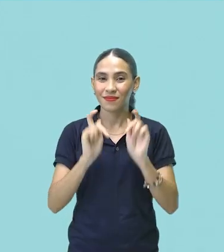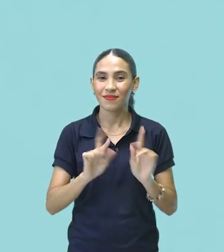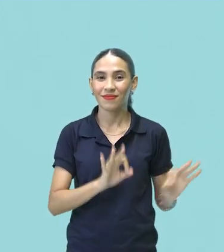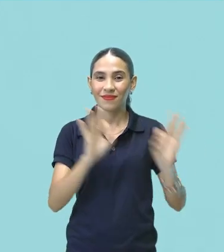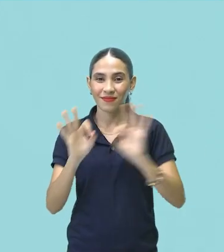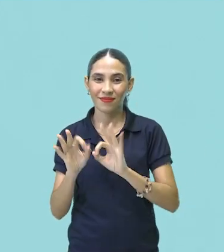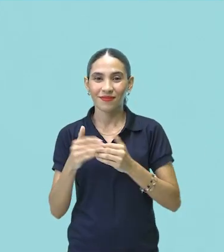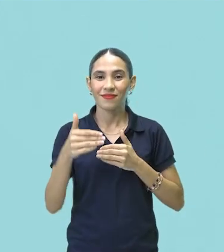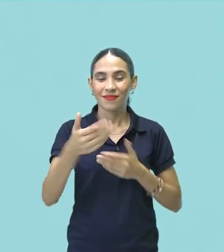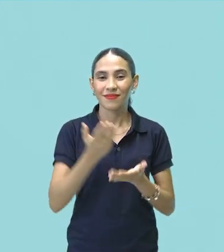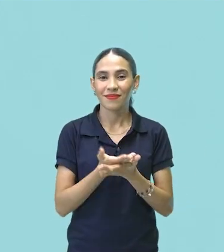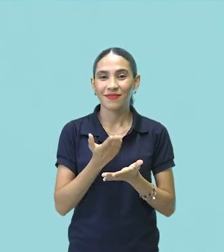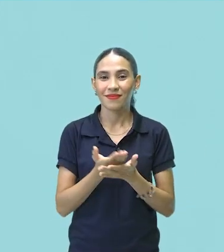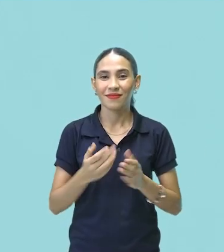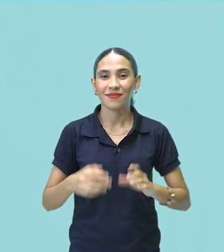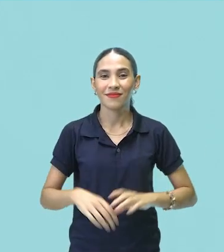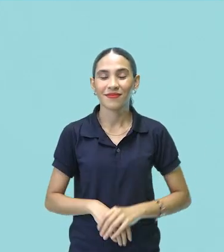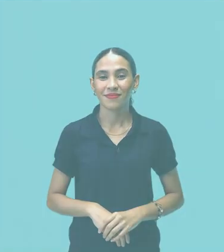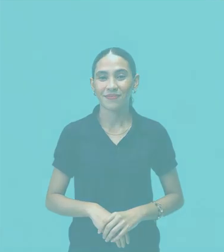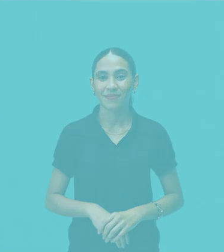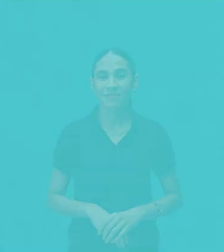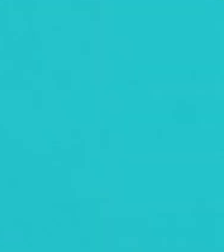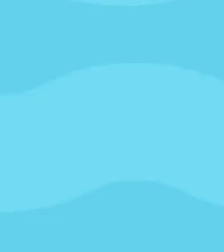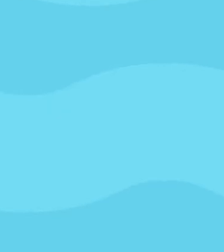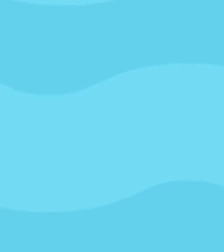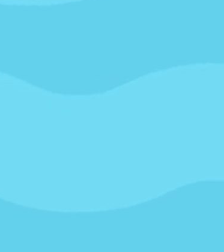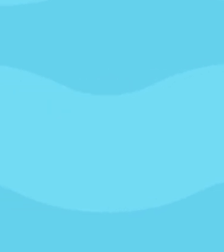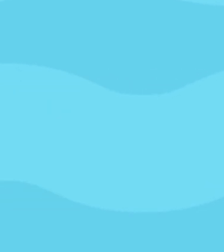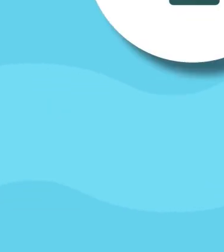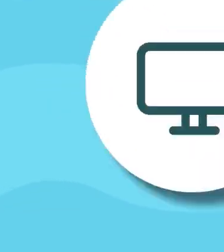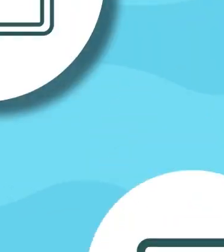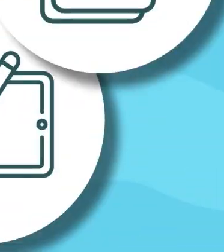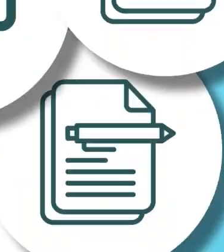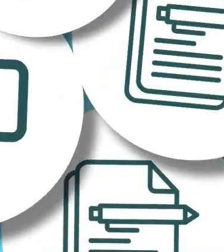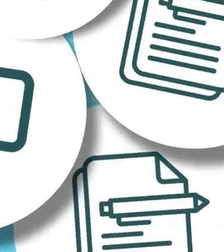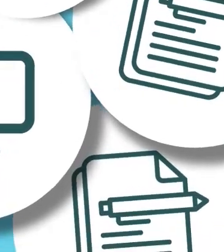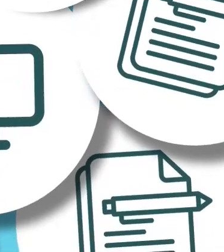bem, vamos então à nossa aula de hoje.